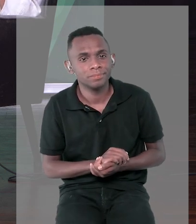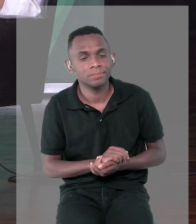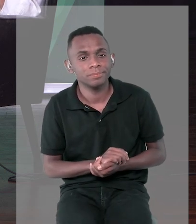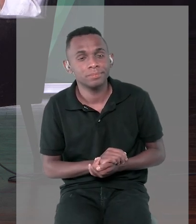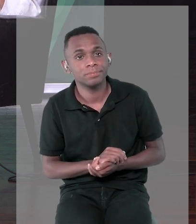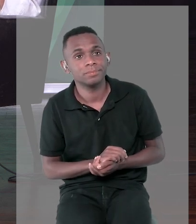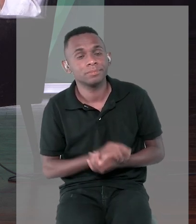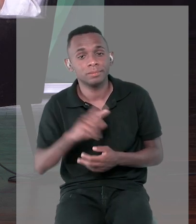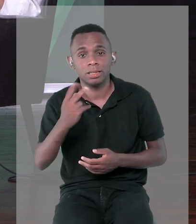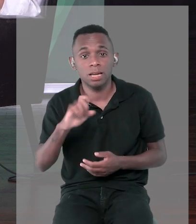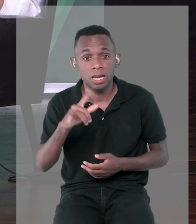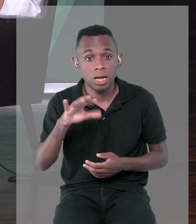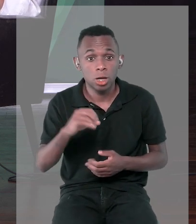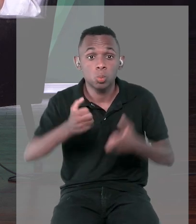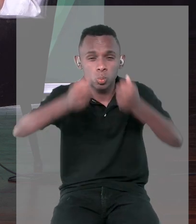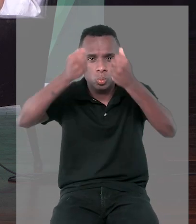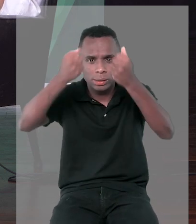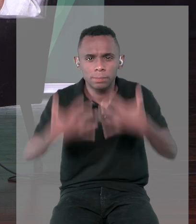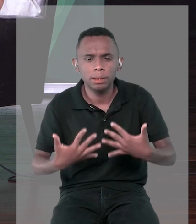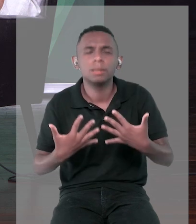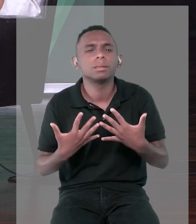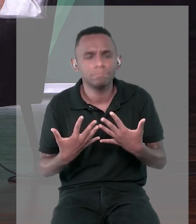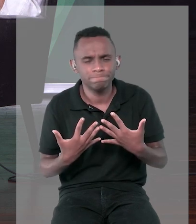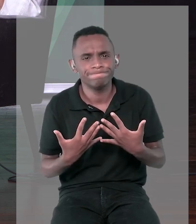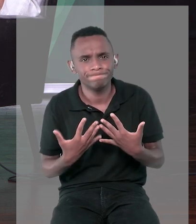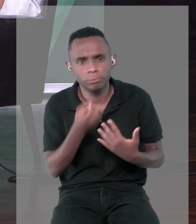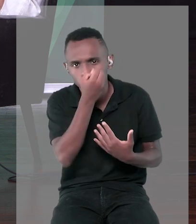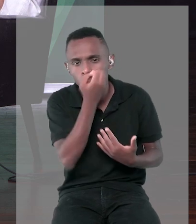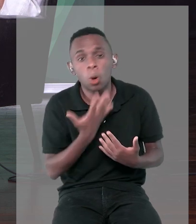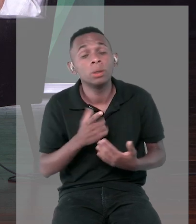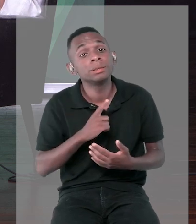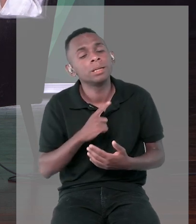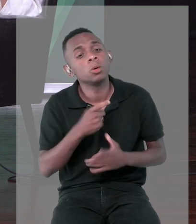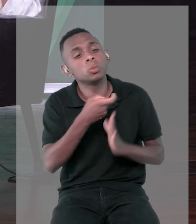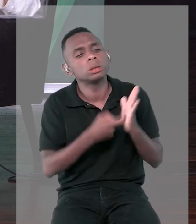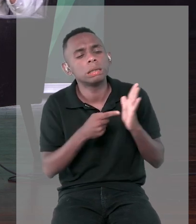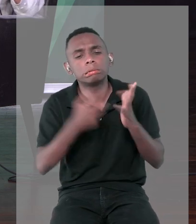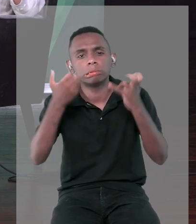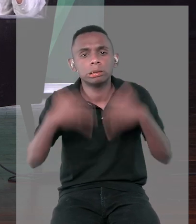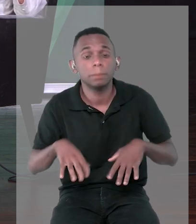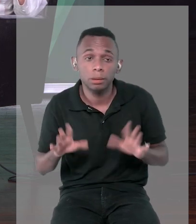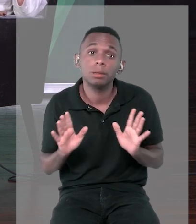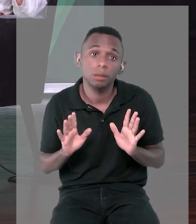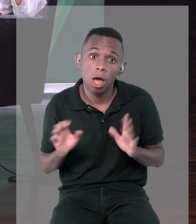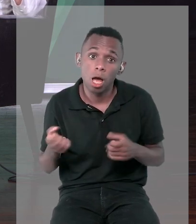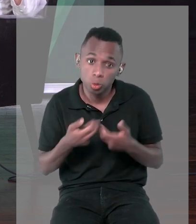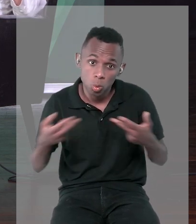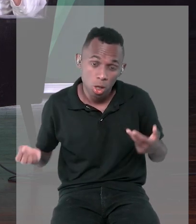O Hélio Pellegrino explica muito bem. Né? Tem um texto dele aí que explica muito bem, até o